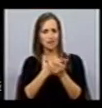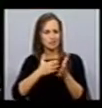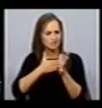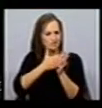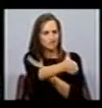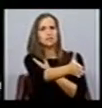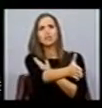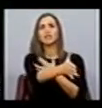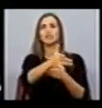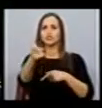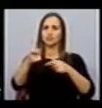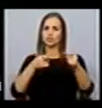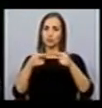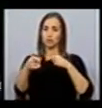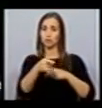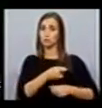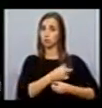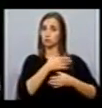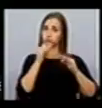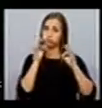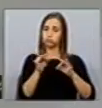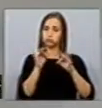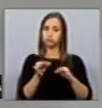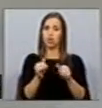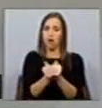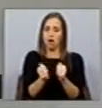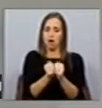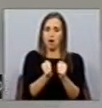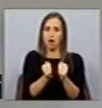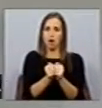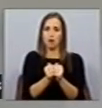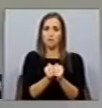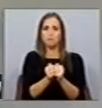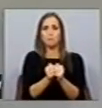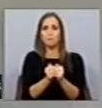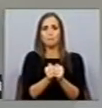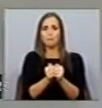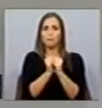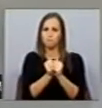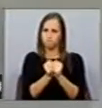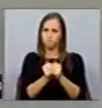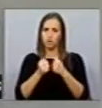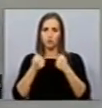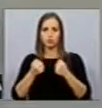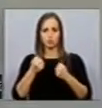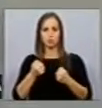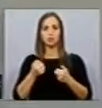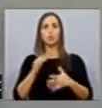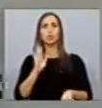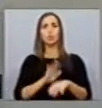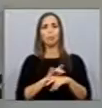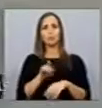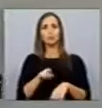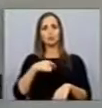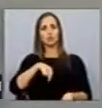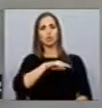aquilo é uma paixão realmente assolapada. Elas estão numa relação energeticamente poderosa. E termos pela